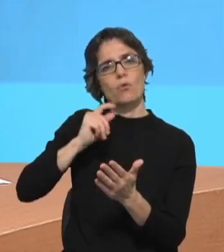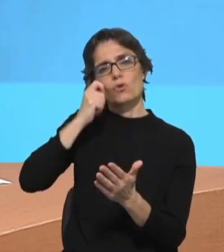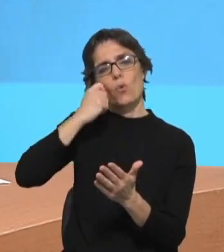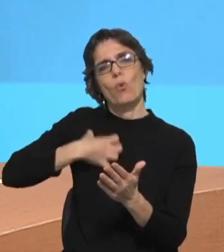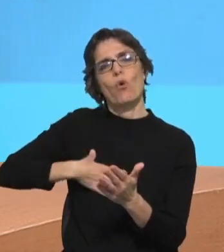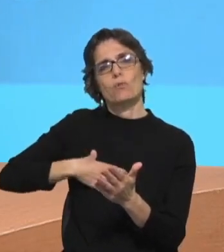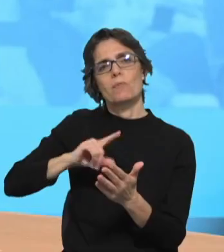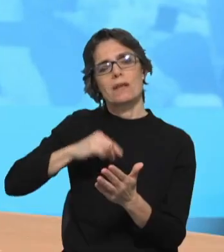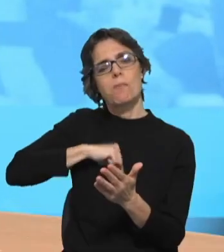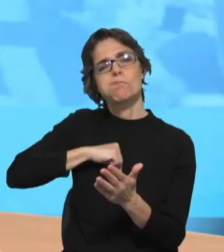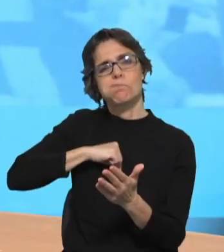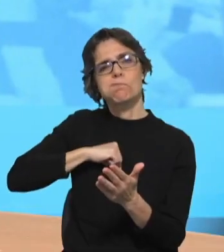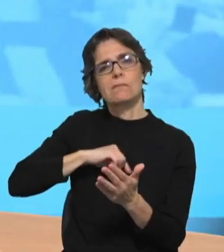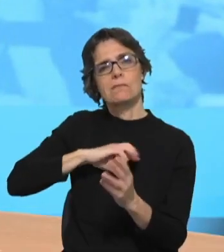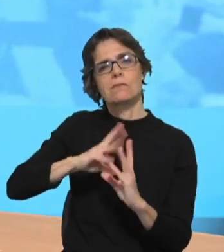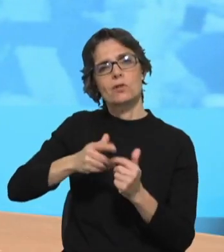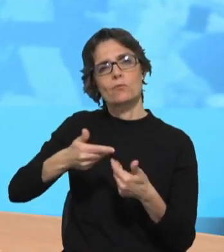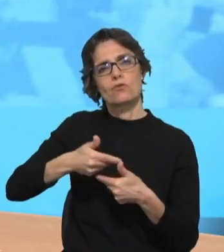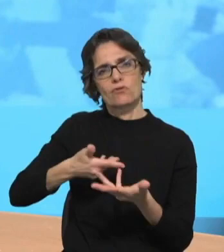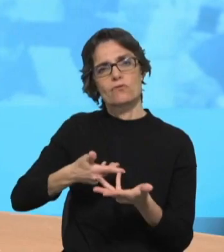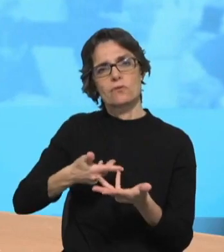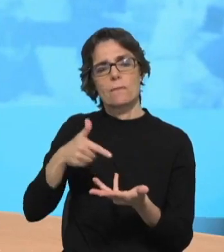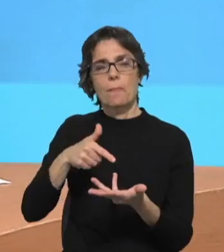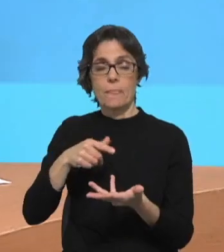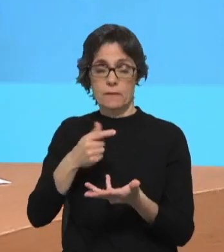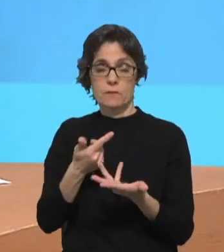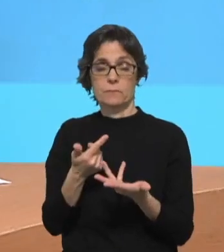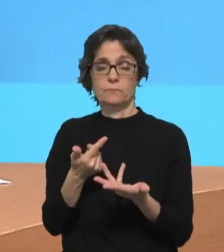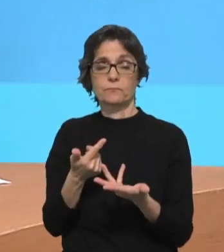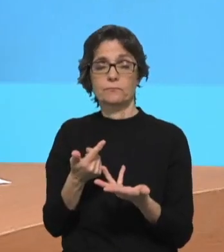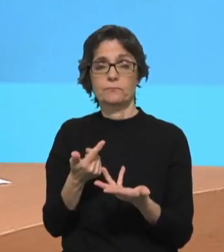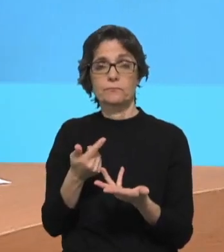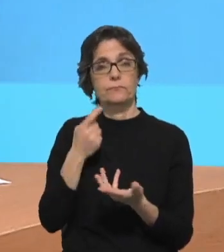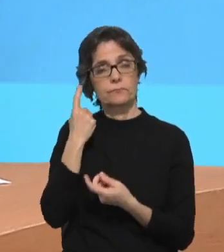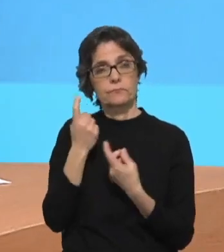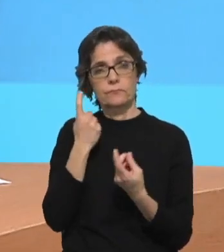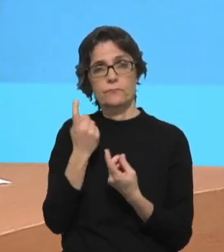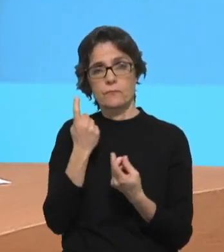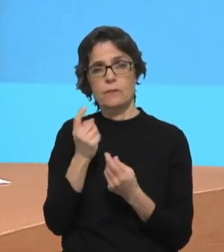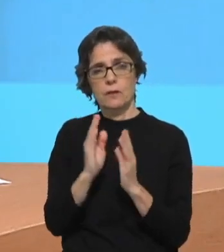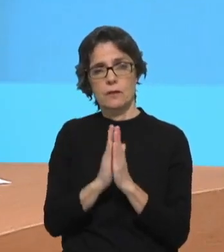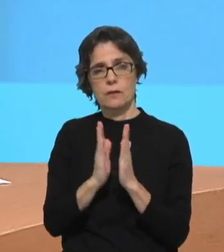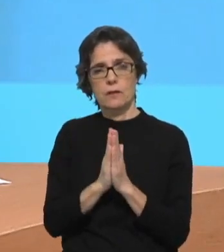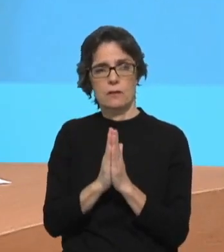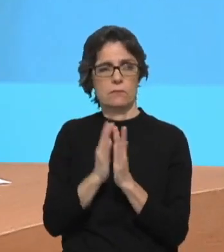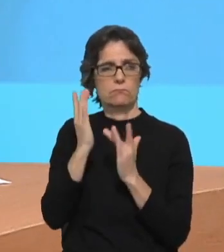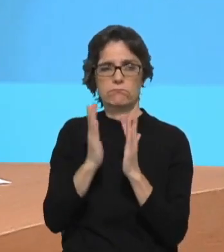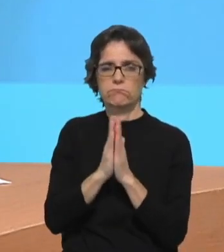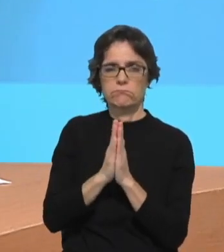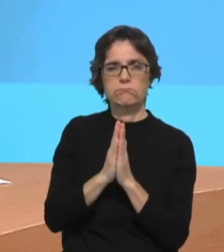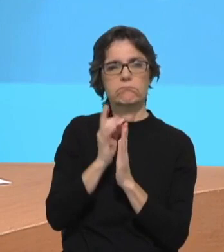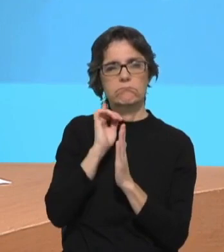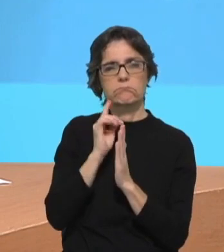de facto esse lugar humano tem sido um lugar muito importante para a própria reflexão cristã, para a reflexão teológica, enfim,